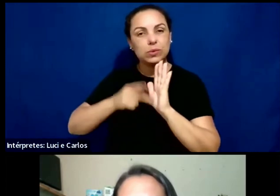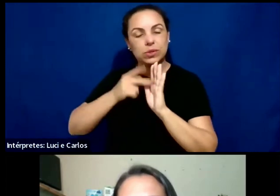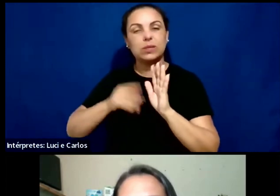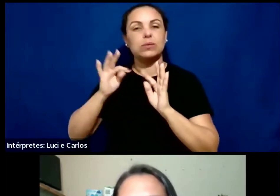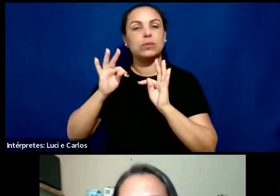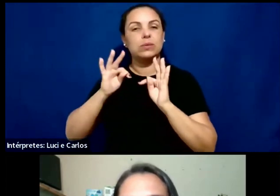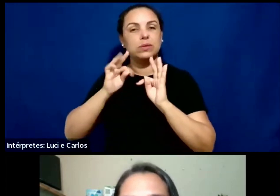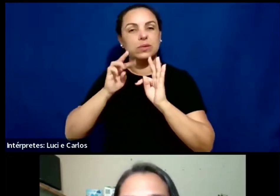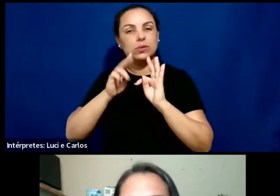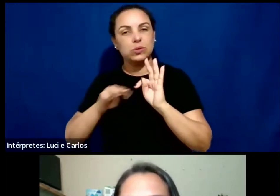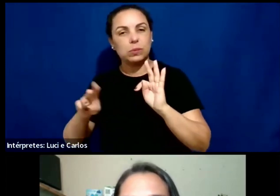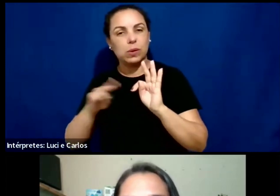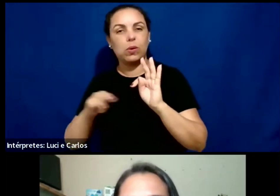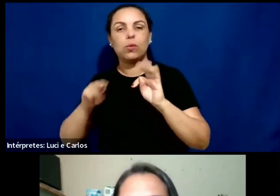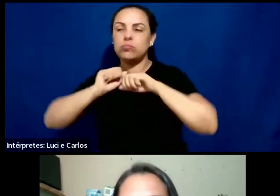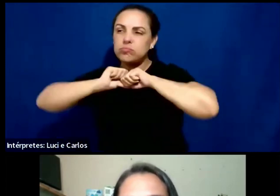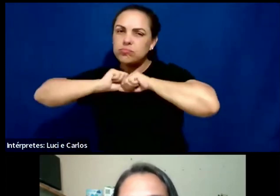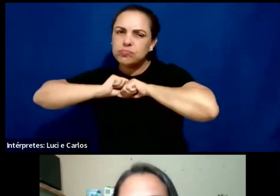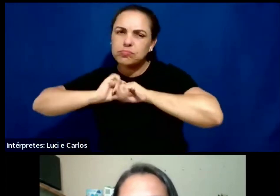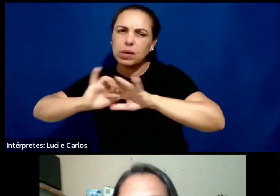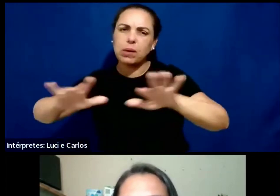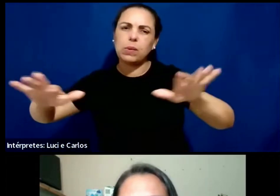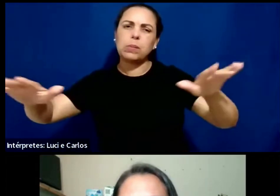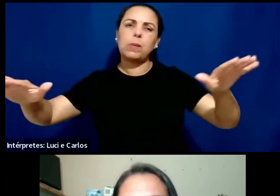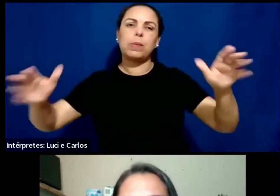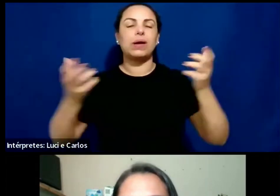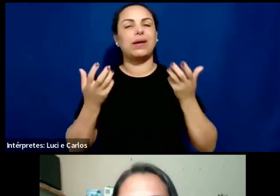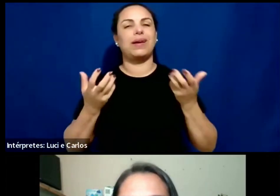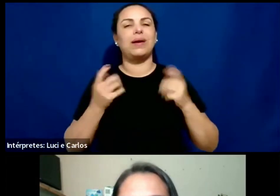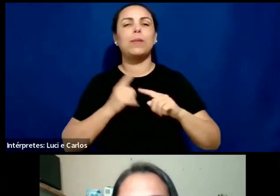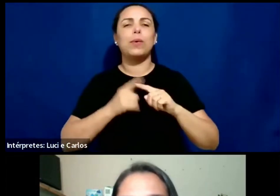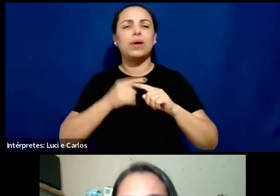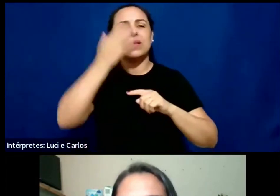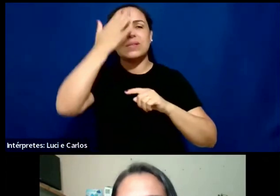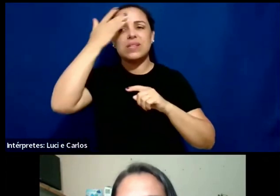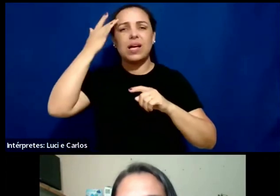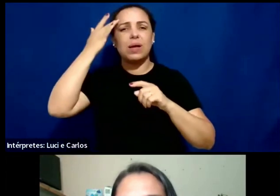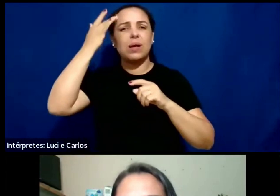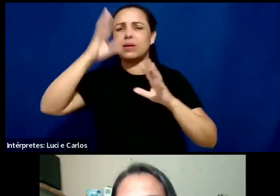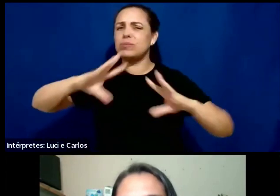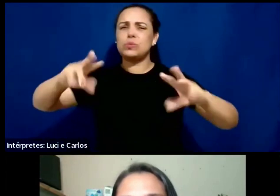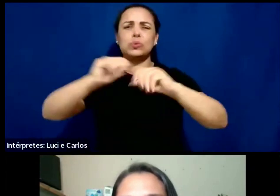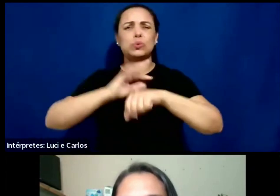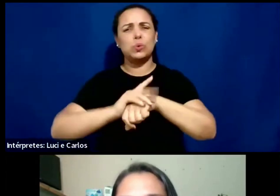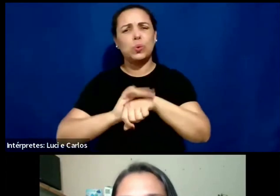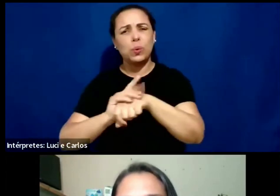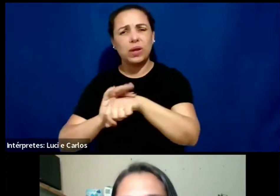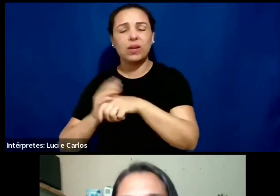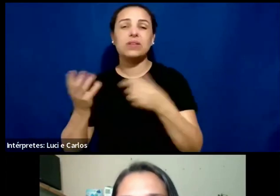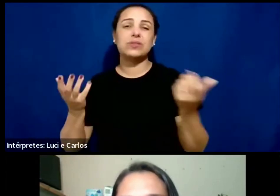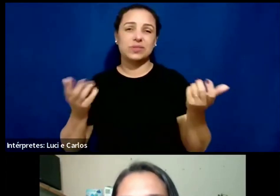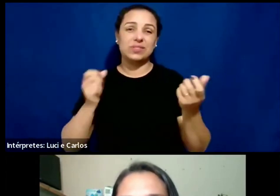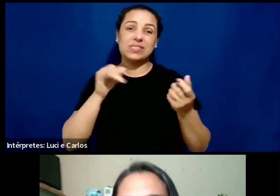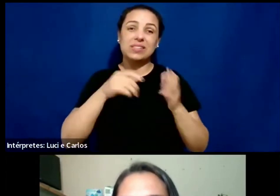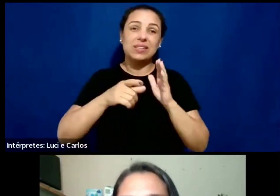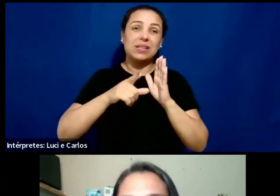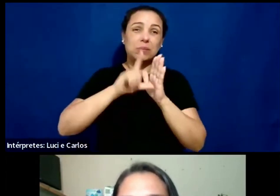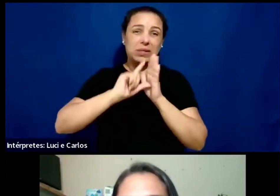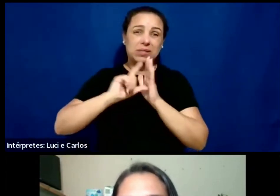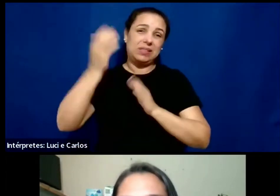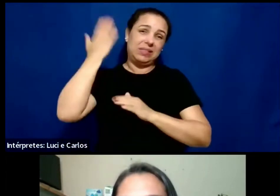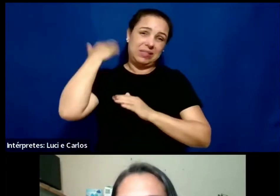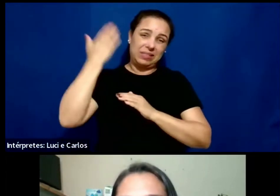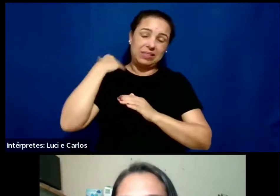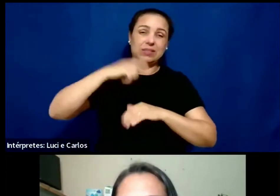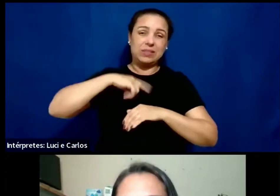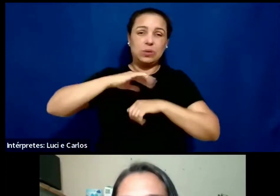para todas as pessoas, porque eu penso que se eu tivesse conhecido a Tmall antes de ter passado por esse processo, certamente ele não teria